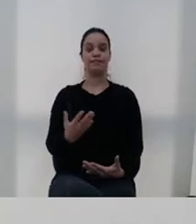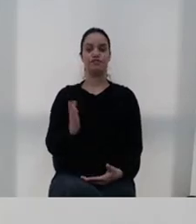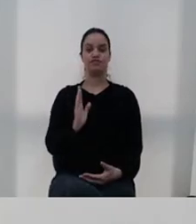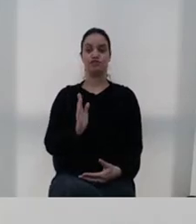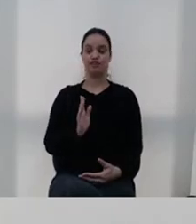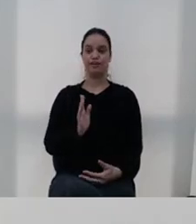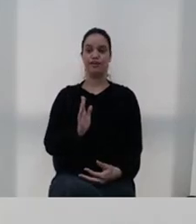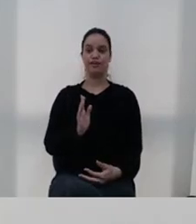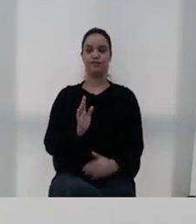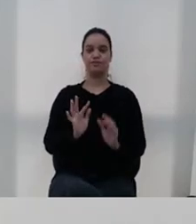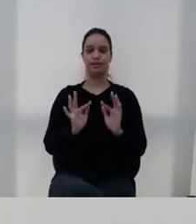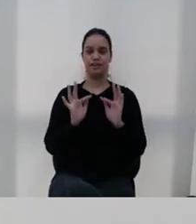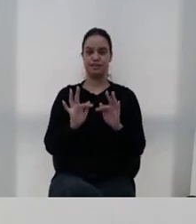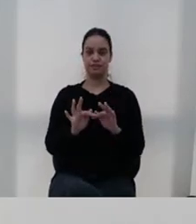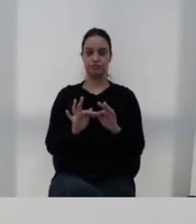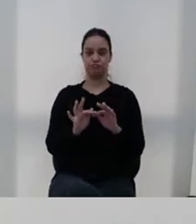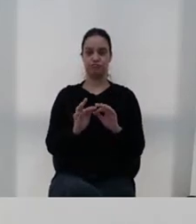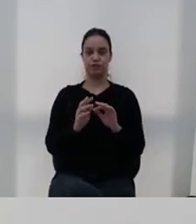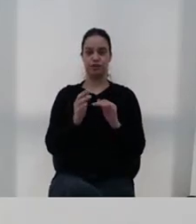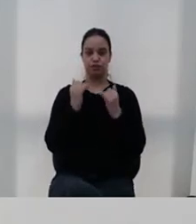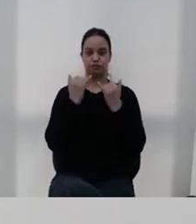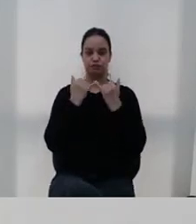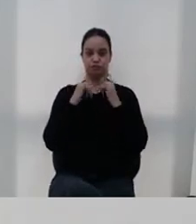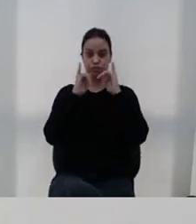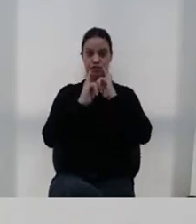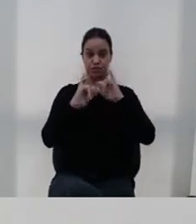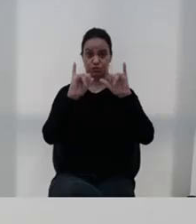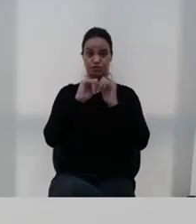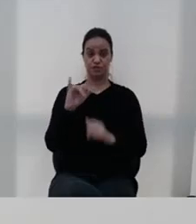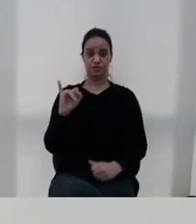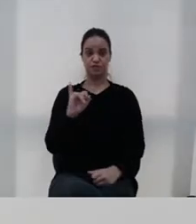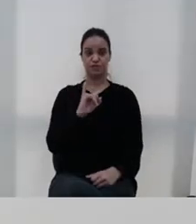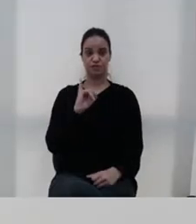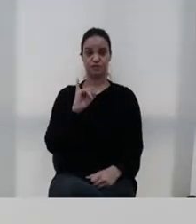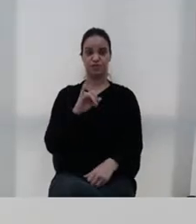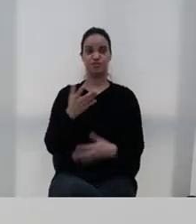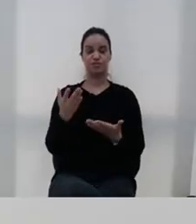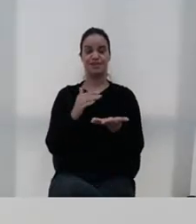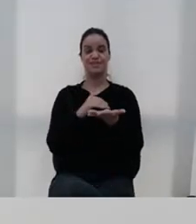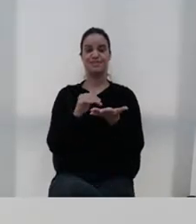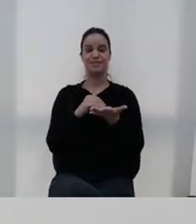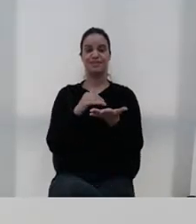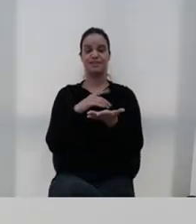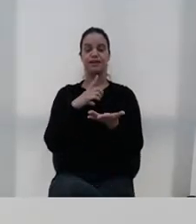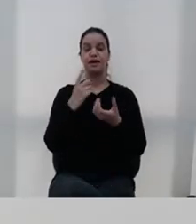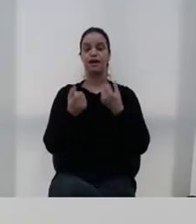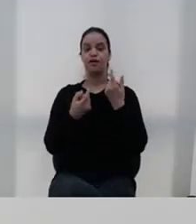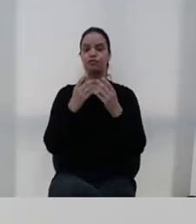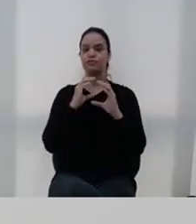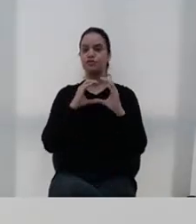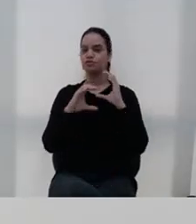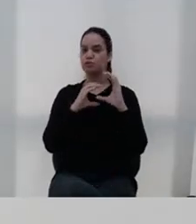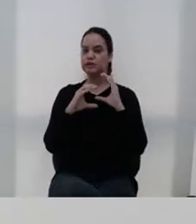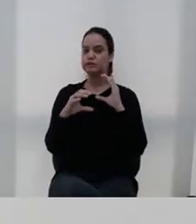Finalizada as comunicações da presidência, questiono a secretaria se tem alguma comunicação a ser